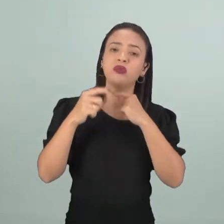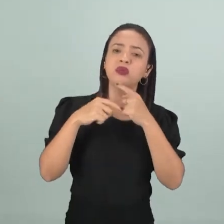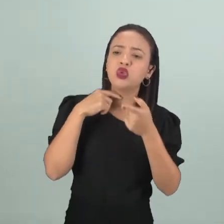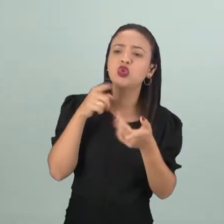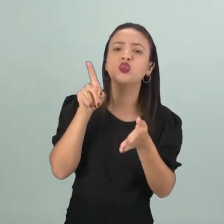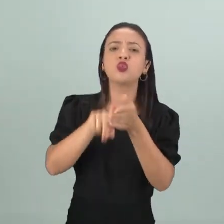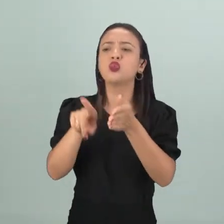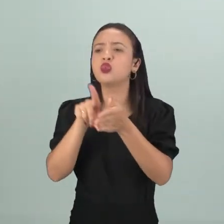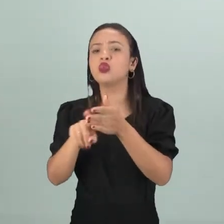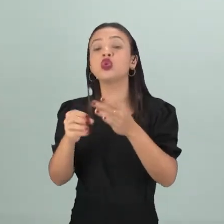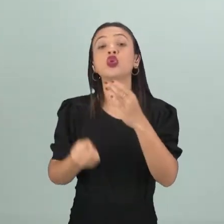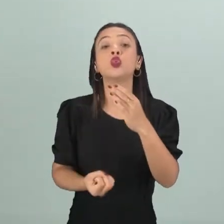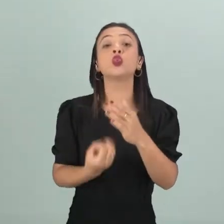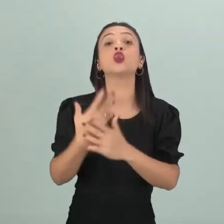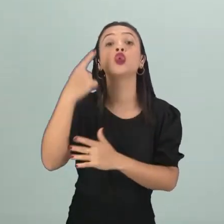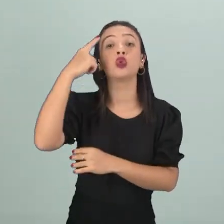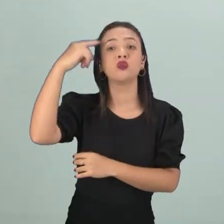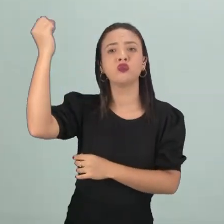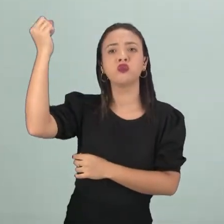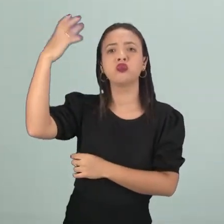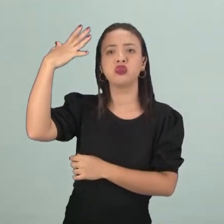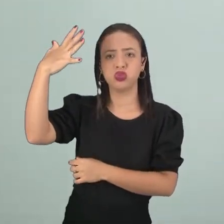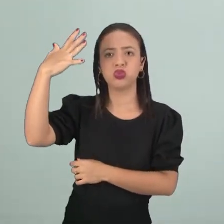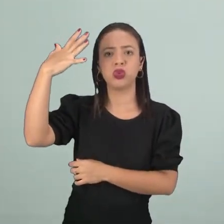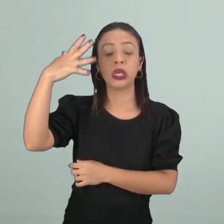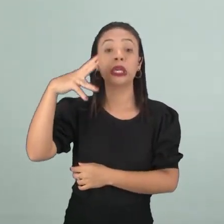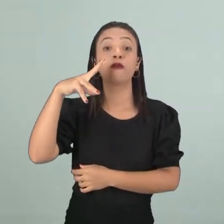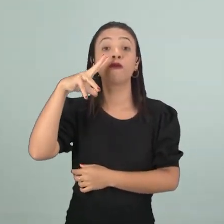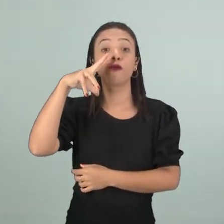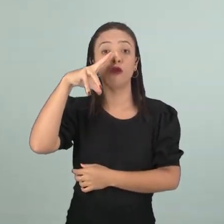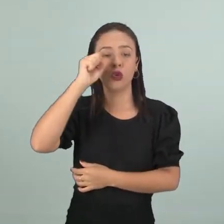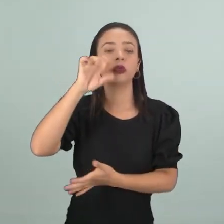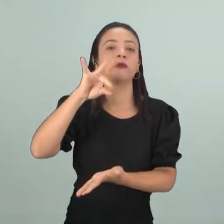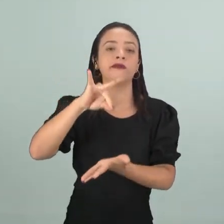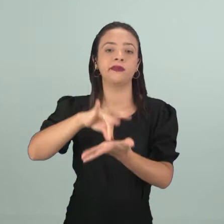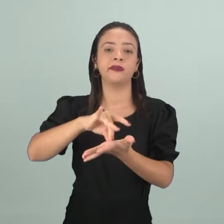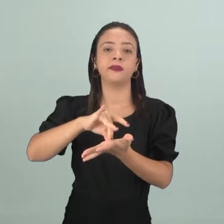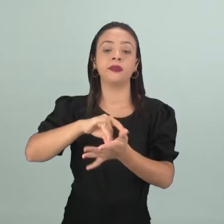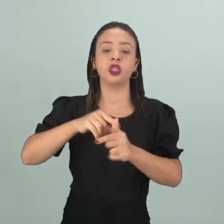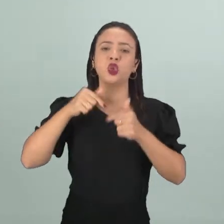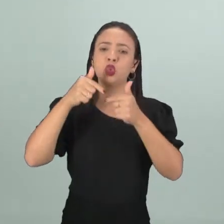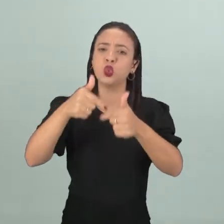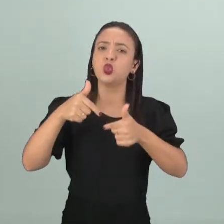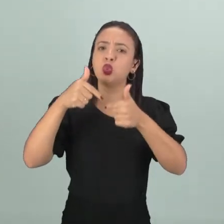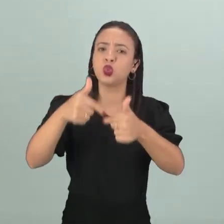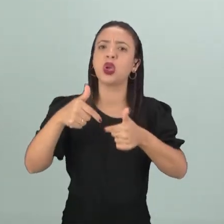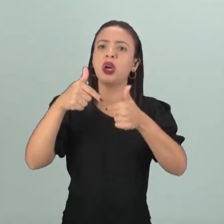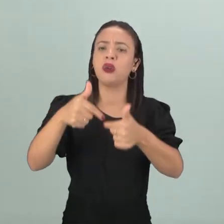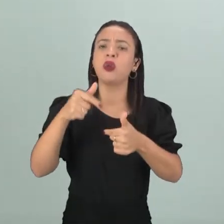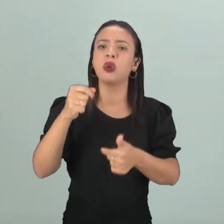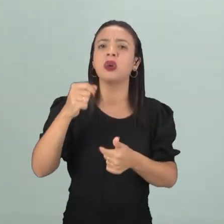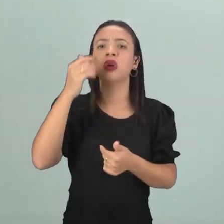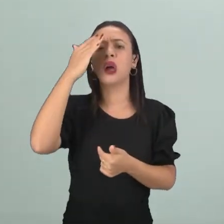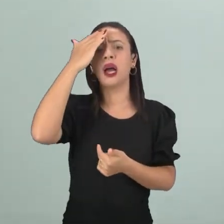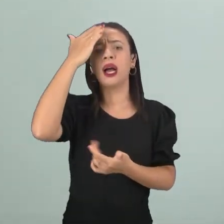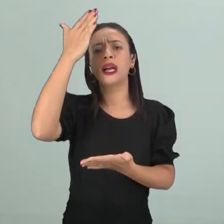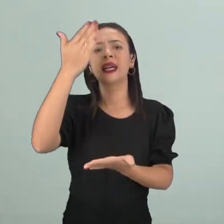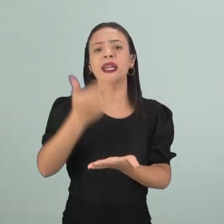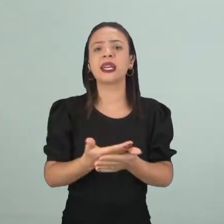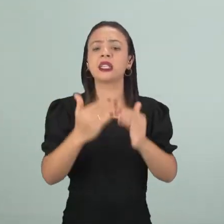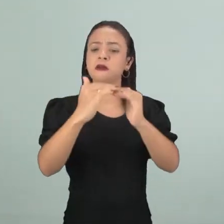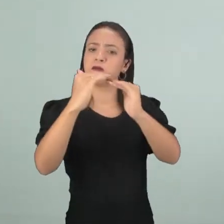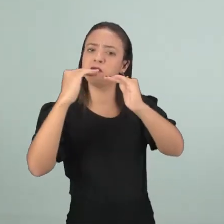vai surgir o iluminismo, certo? O iluminismo vai ganhar força. Então, basicamente, ele defendia a crença em detrimento à